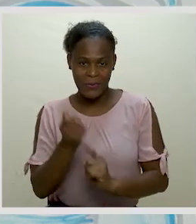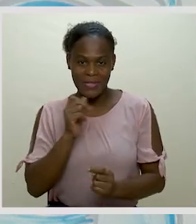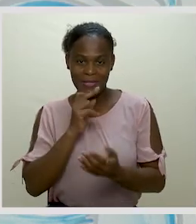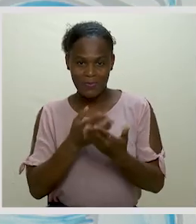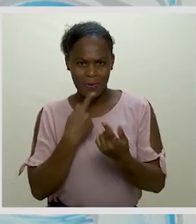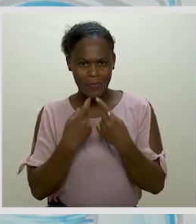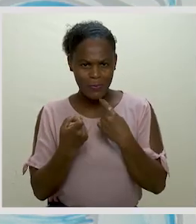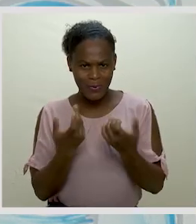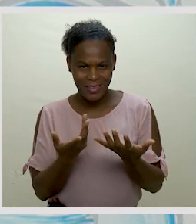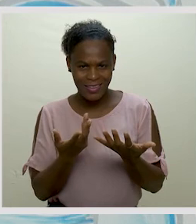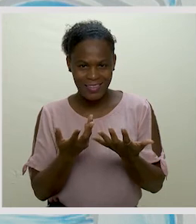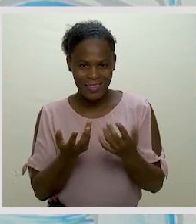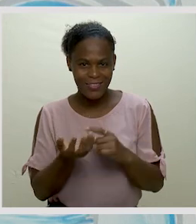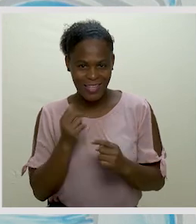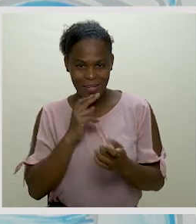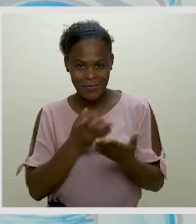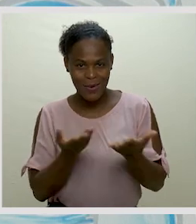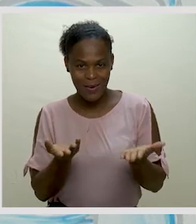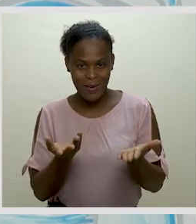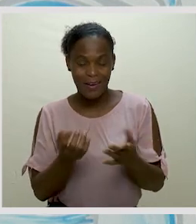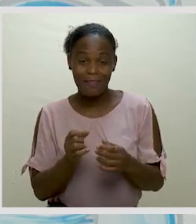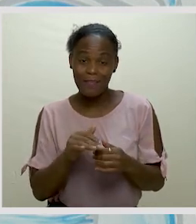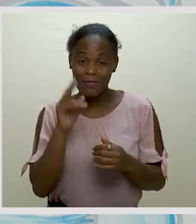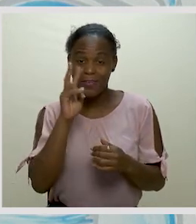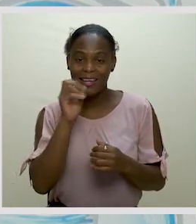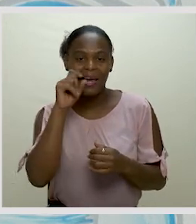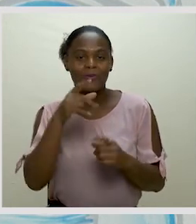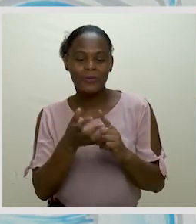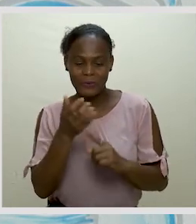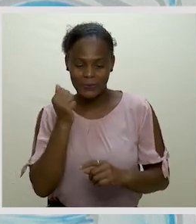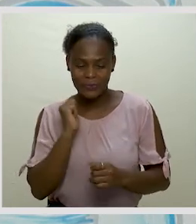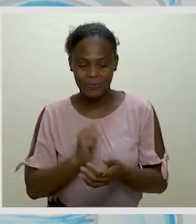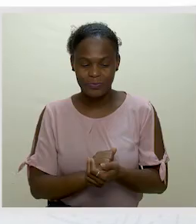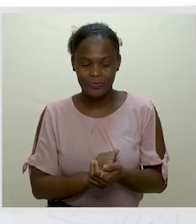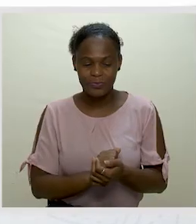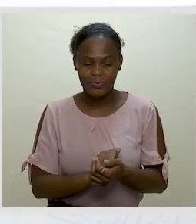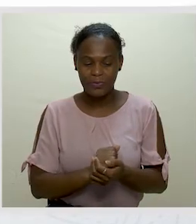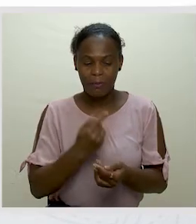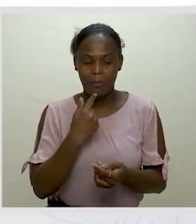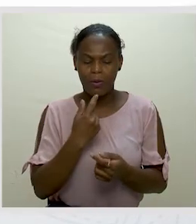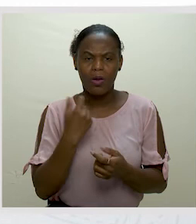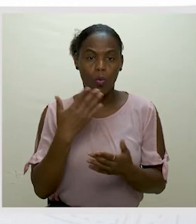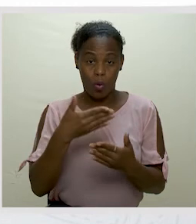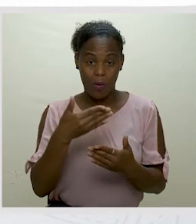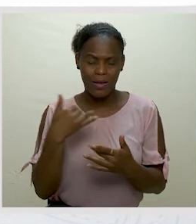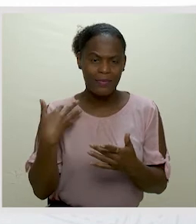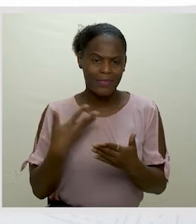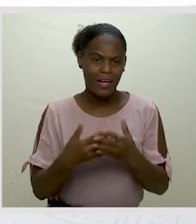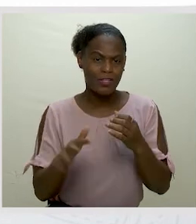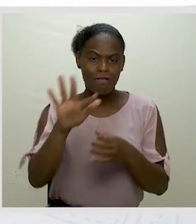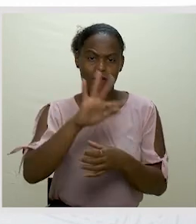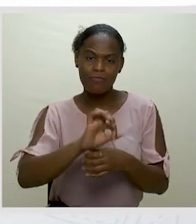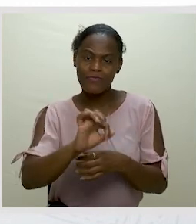Conseguiram então responder às nossas perguntas? Vamos ver então quem conseguiu. 1. Desde a sua